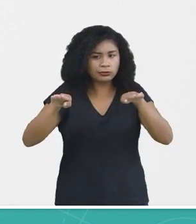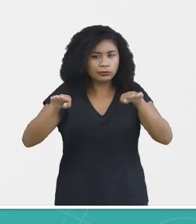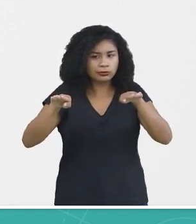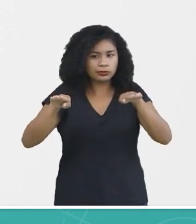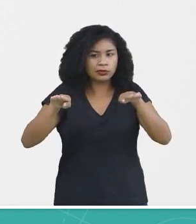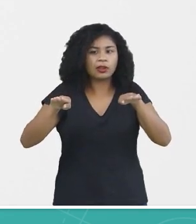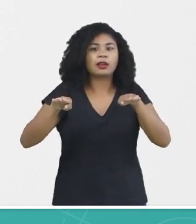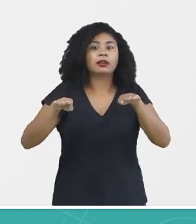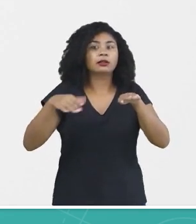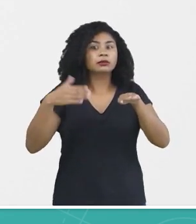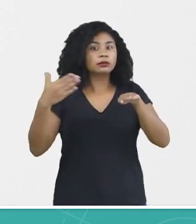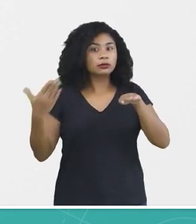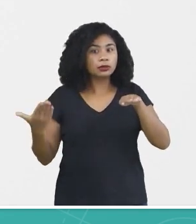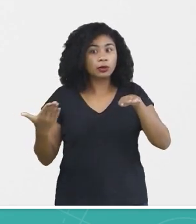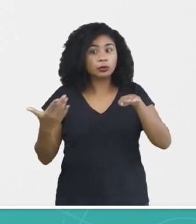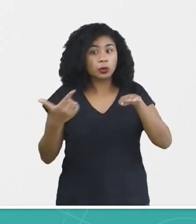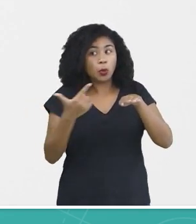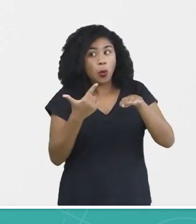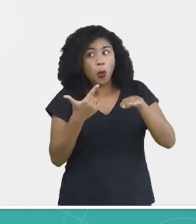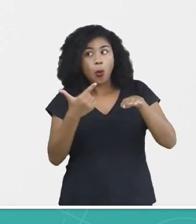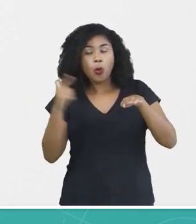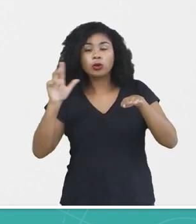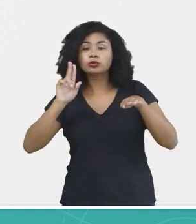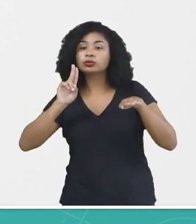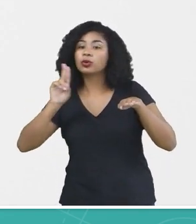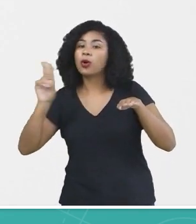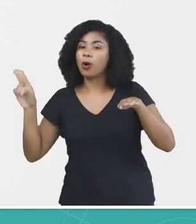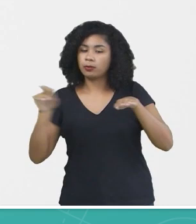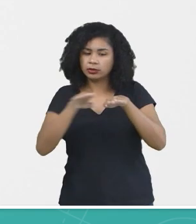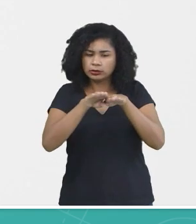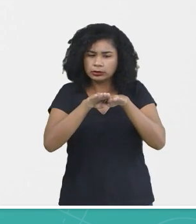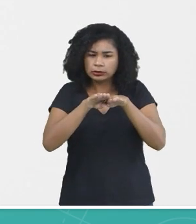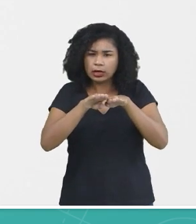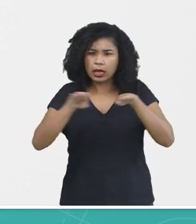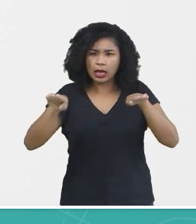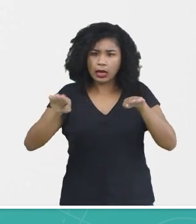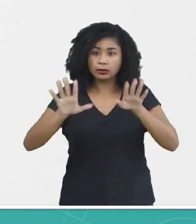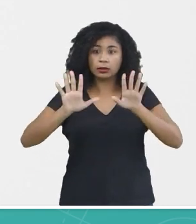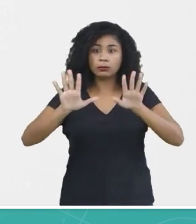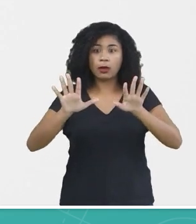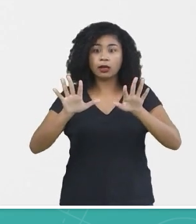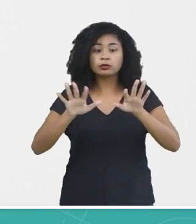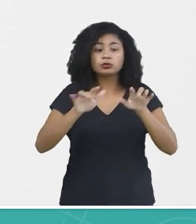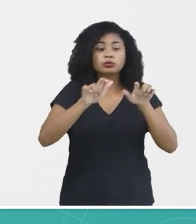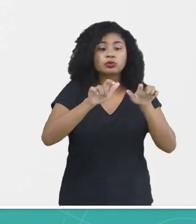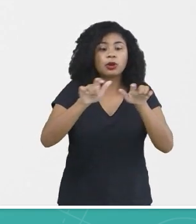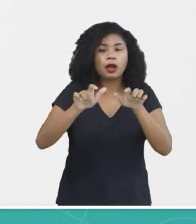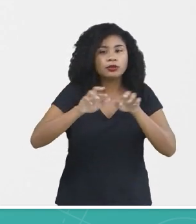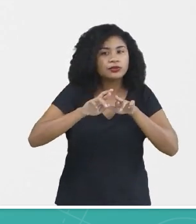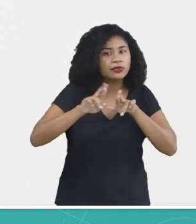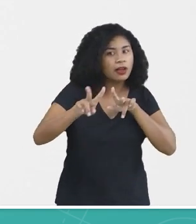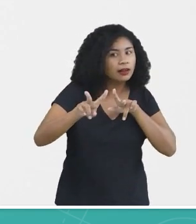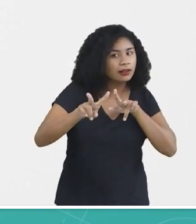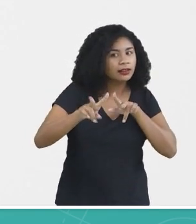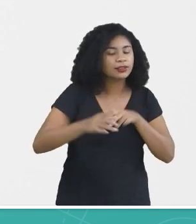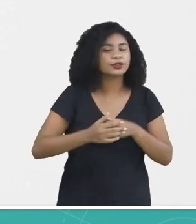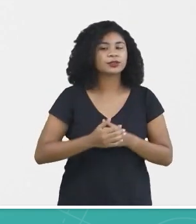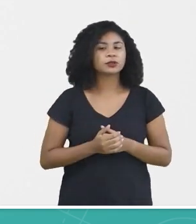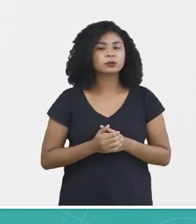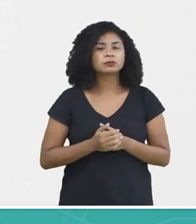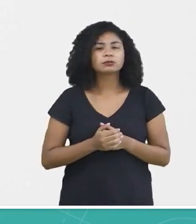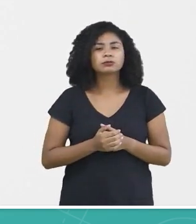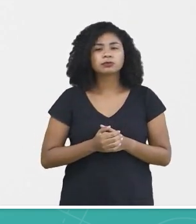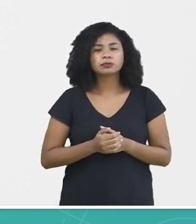eu posso ter um outro nomezinho para a posição dessas retas no plano. Ou seja, eu posso classificar retas